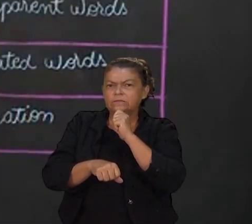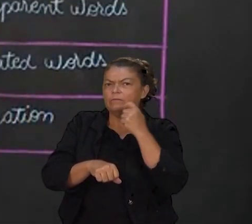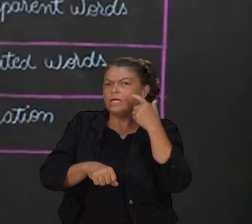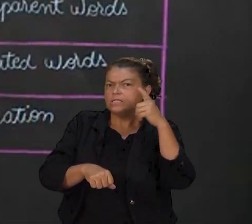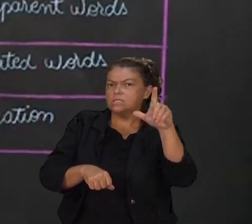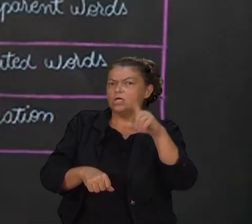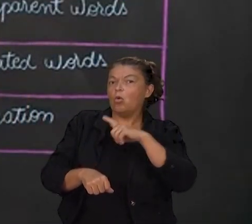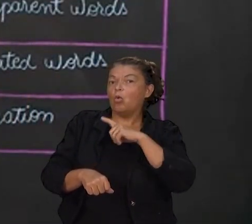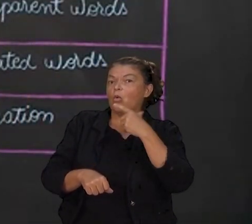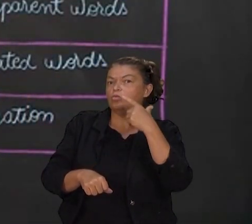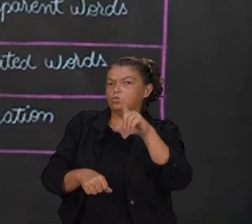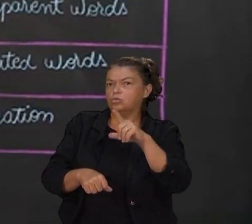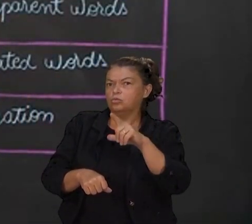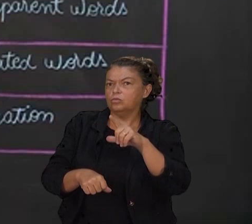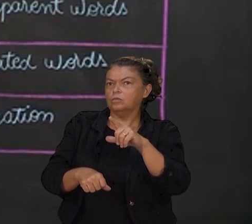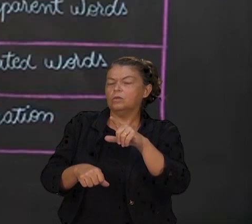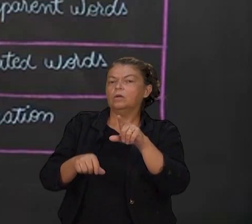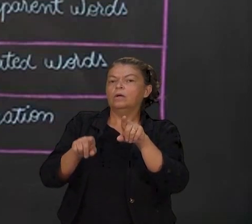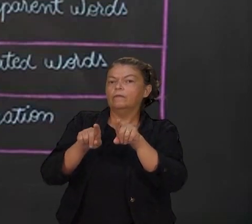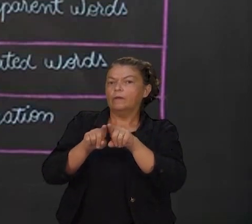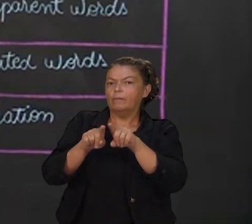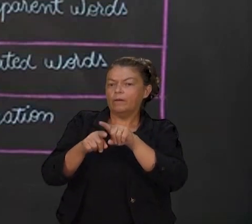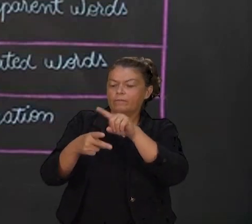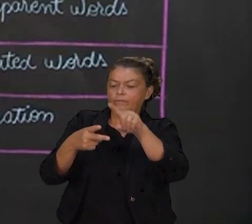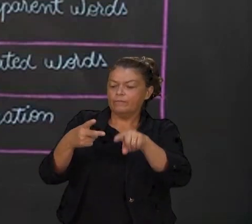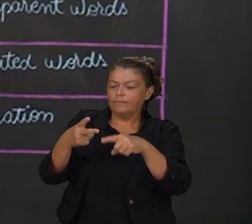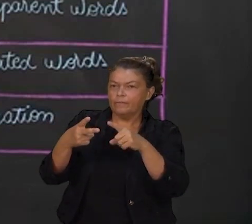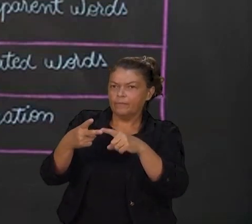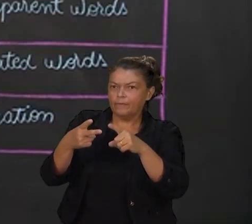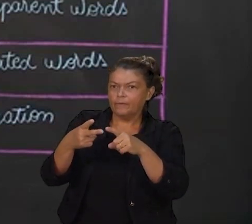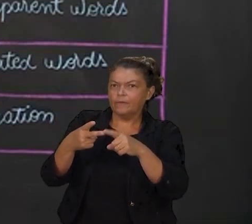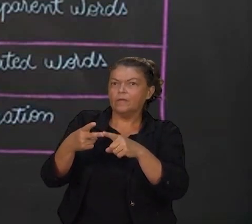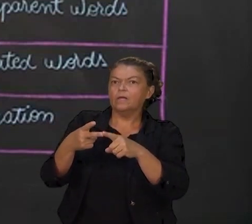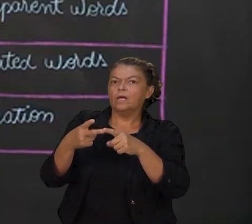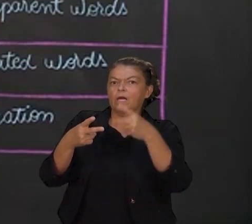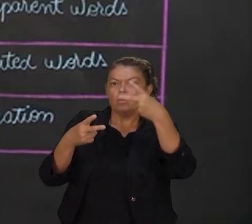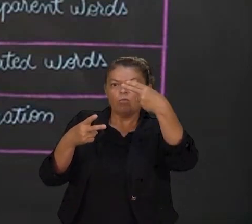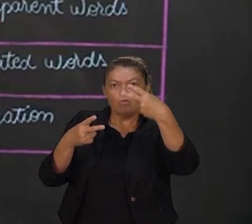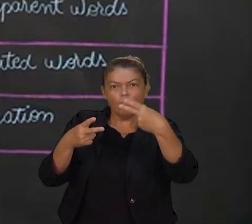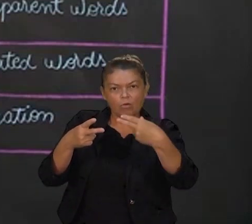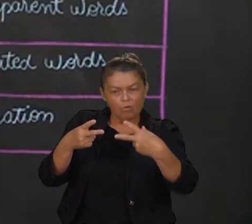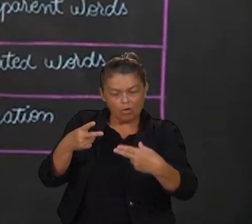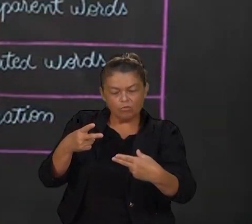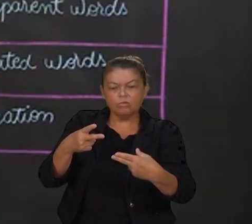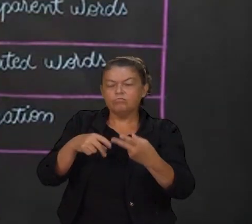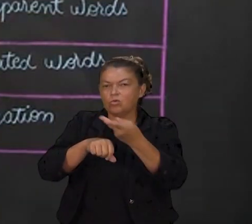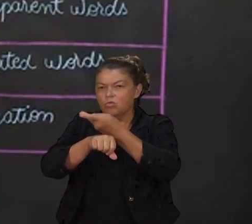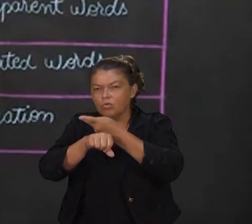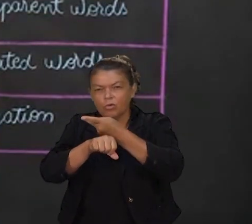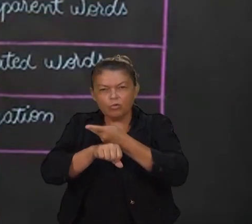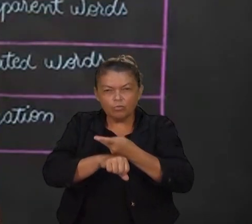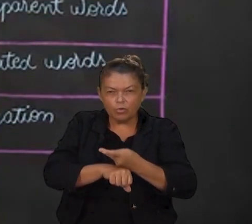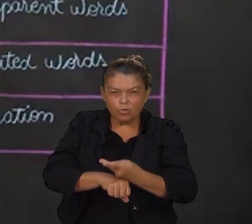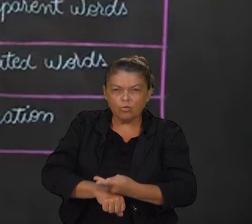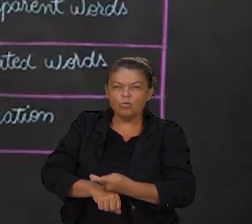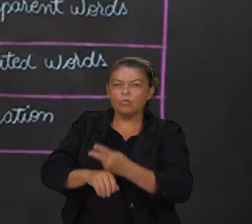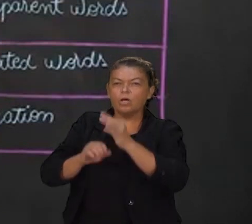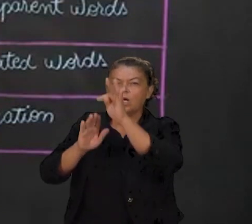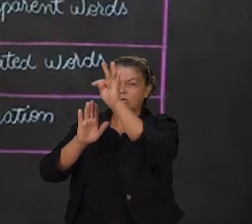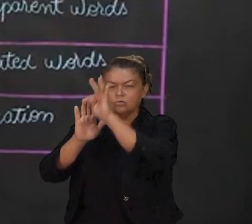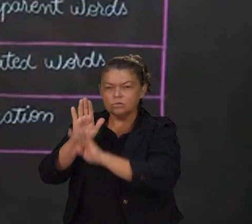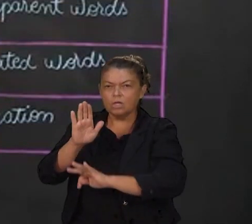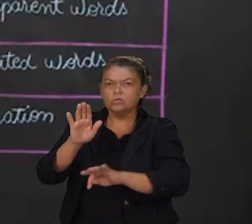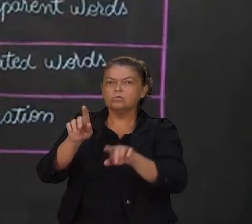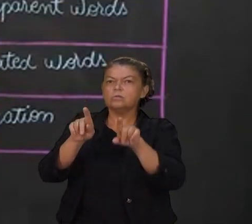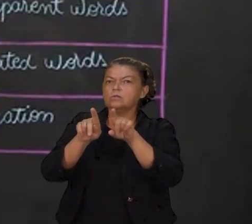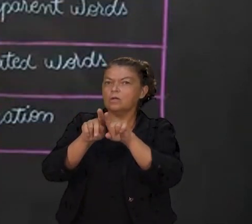se repetindo aqui, ó, April. Ele se repete novamente aqui no April. Ou seja, vendo